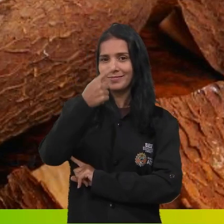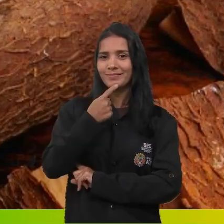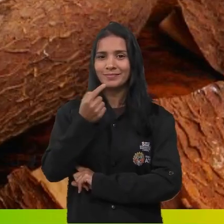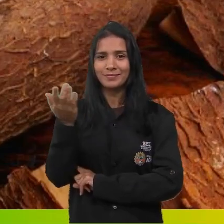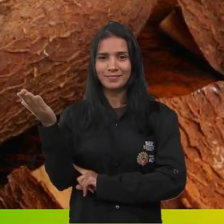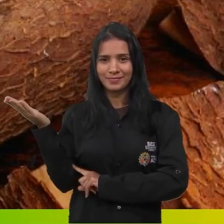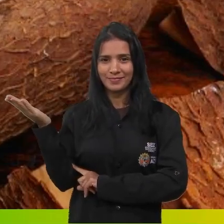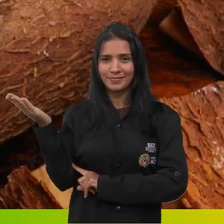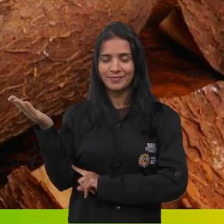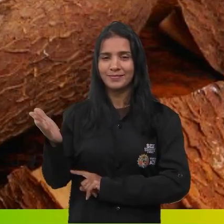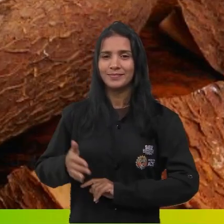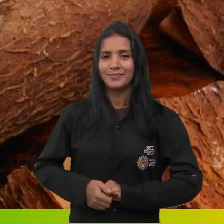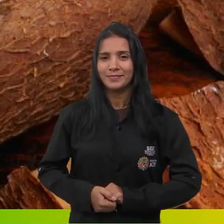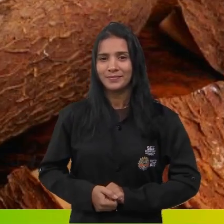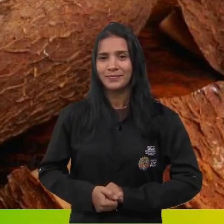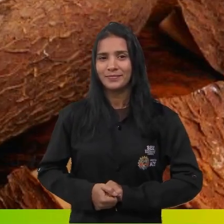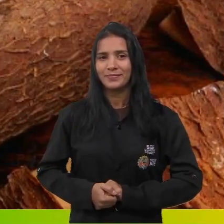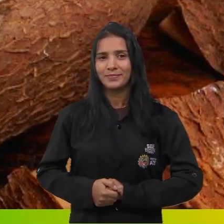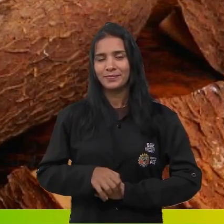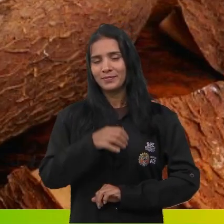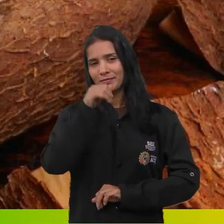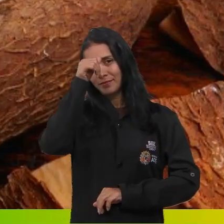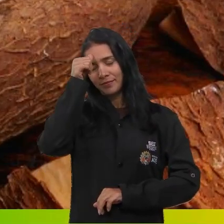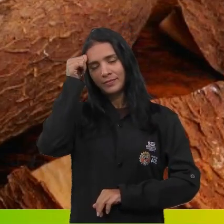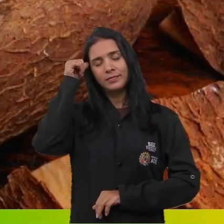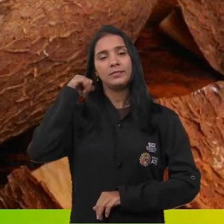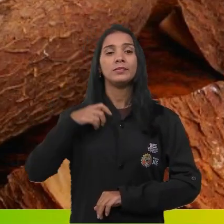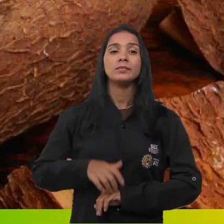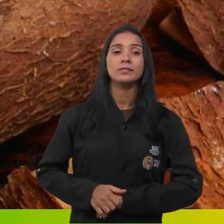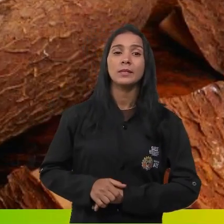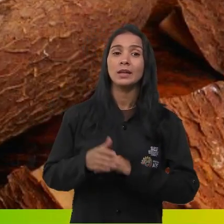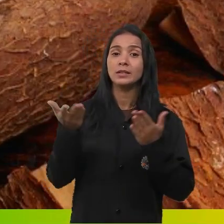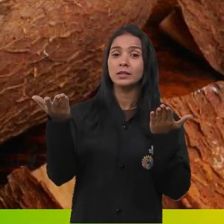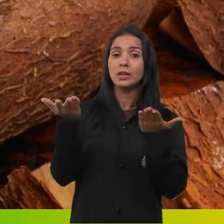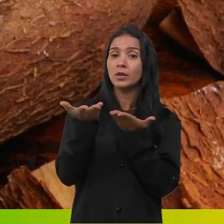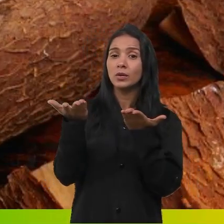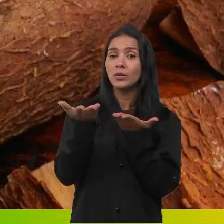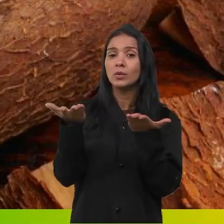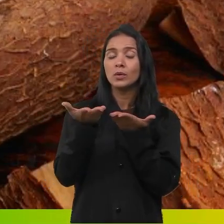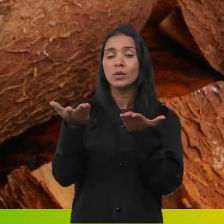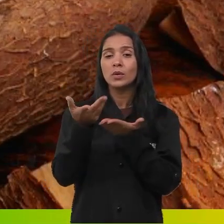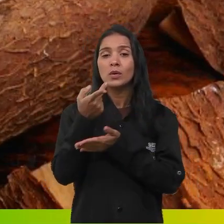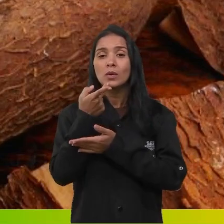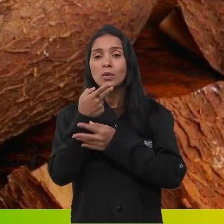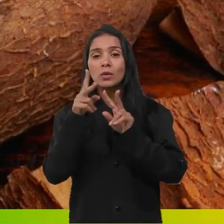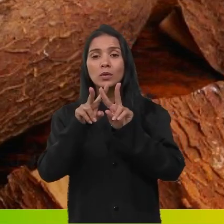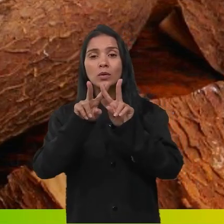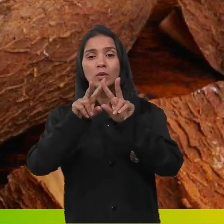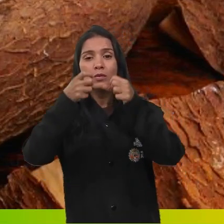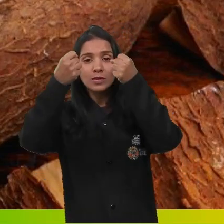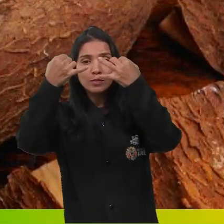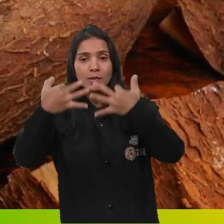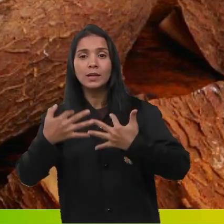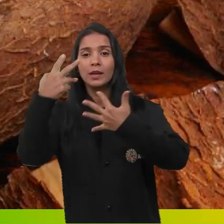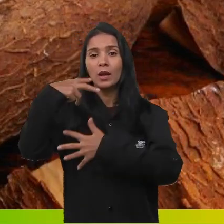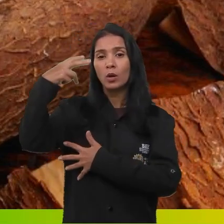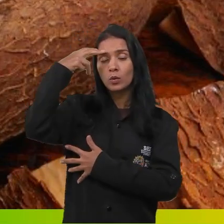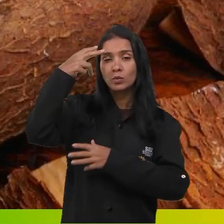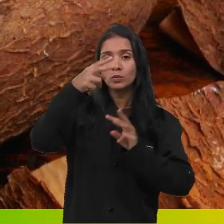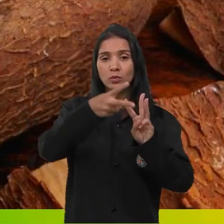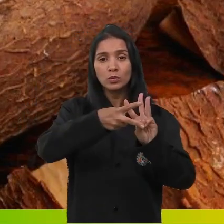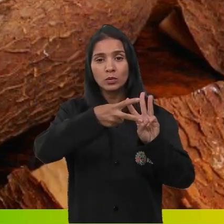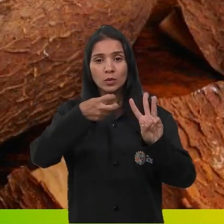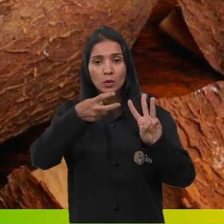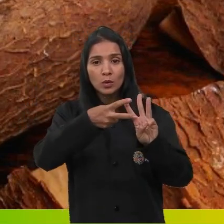Vamos observar? Então, aqui nós vamos falar sobre a cultura e a identidade. A gente